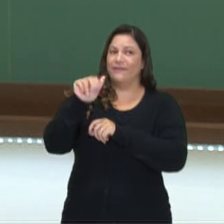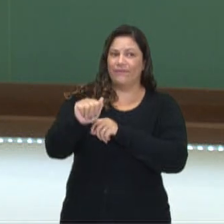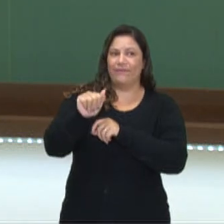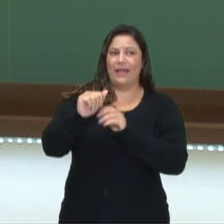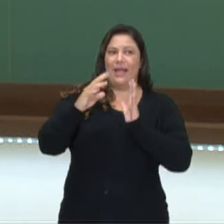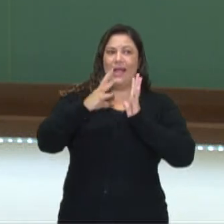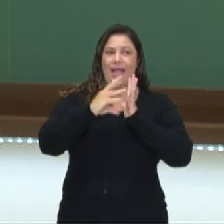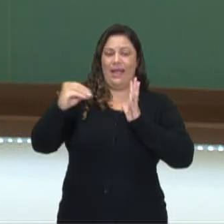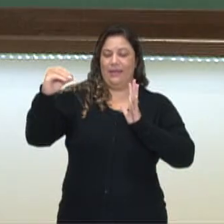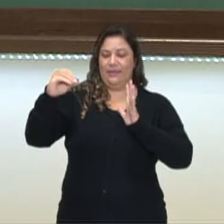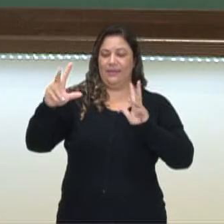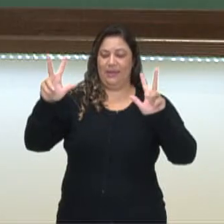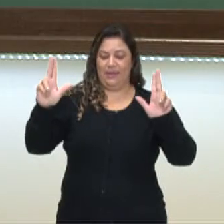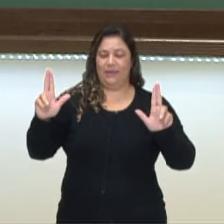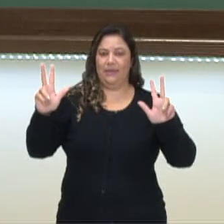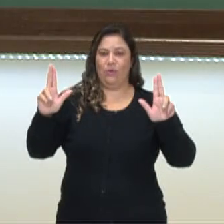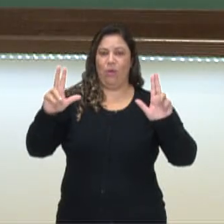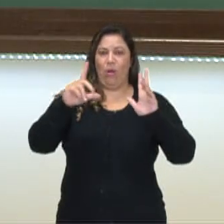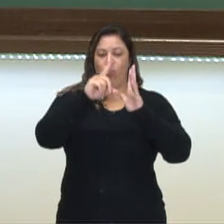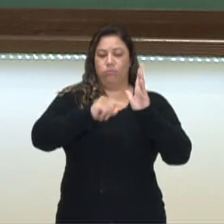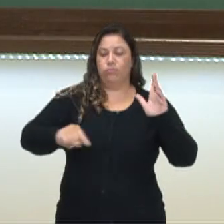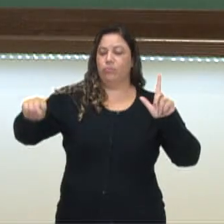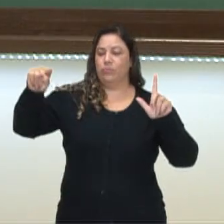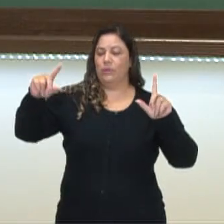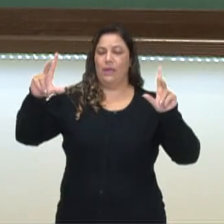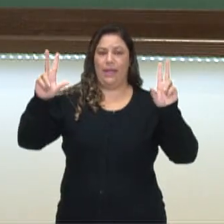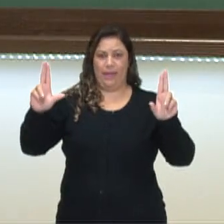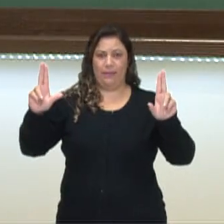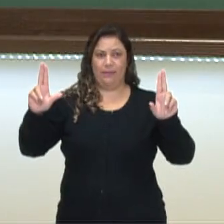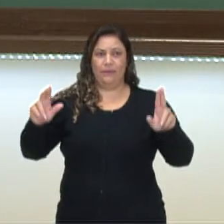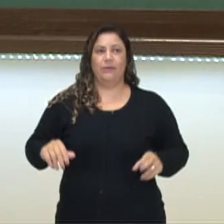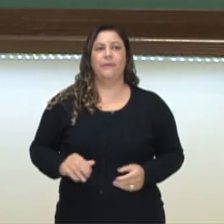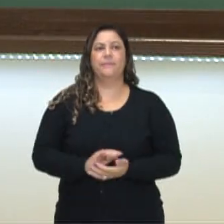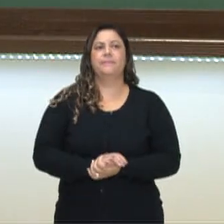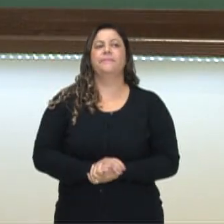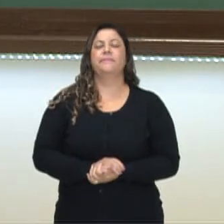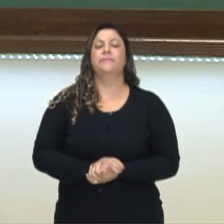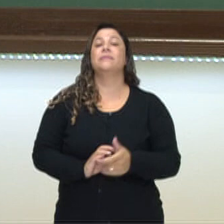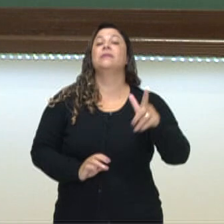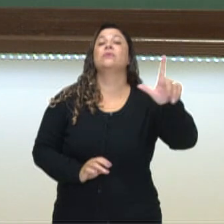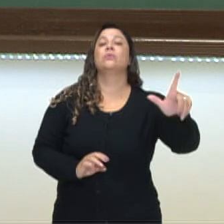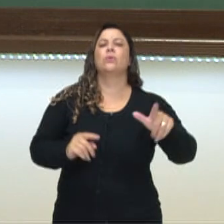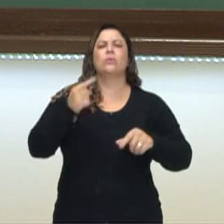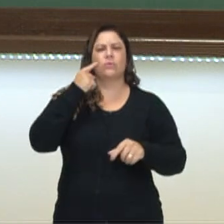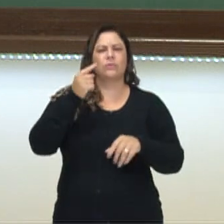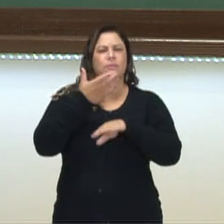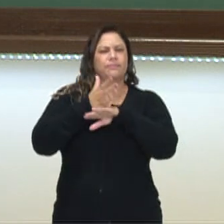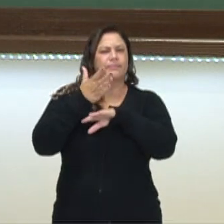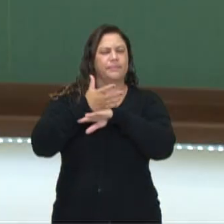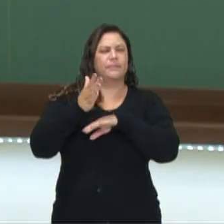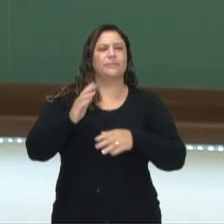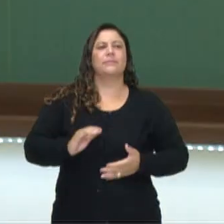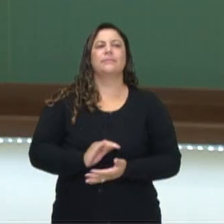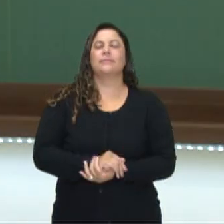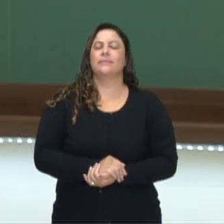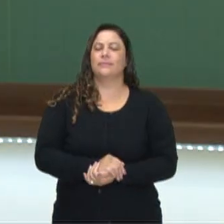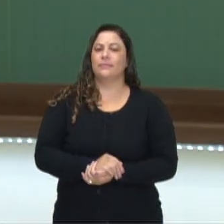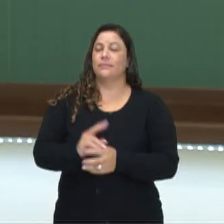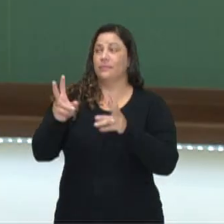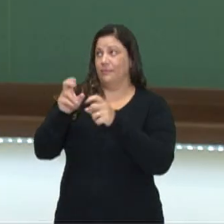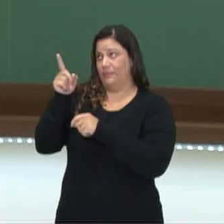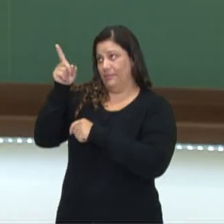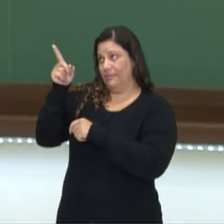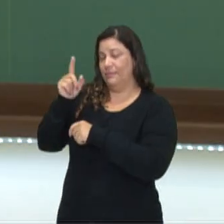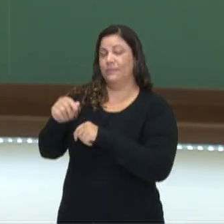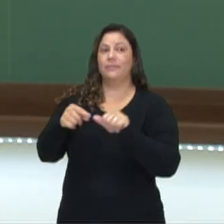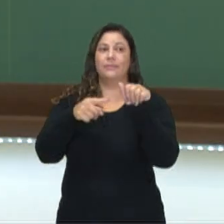bem. Retomamos essa propriedade. Mas e as outras? Vamos fazer dentro de um praticando? Olha lá, olha a letra